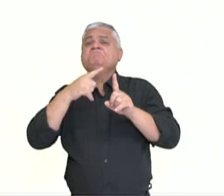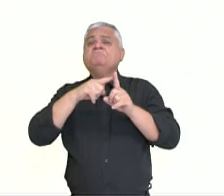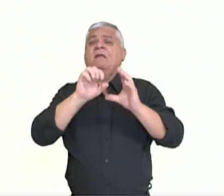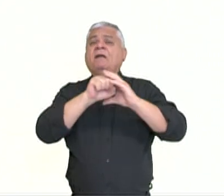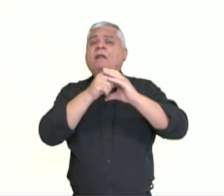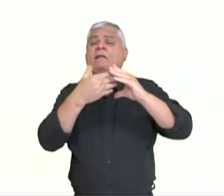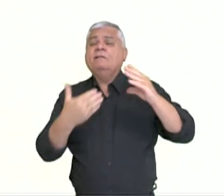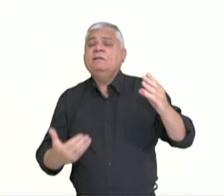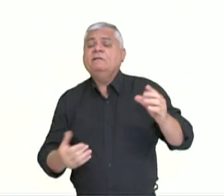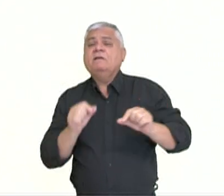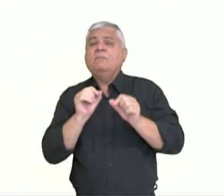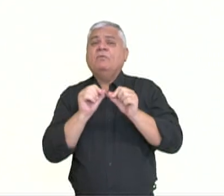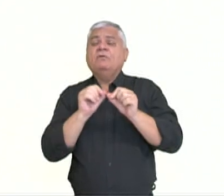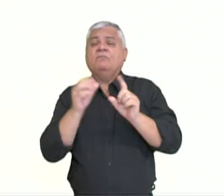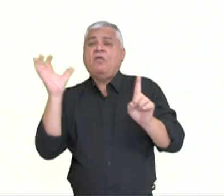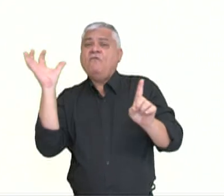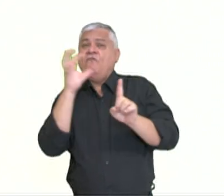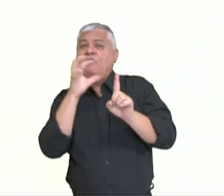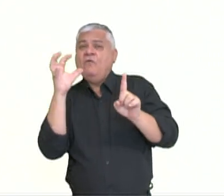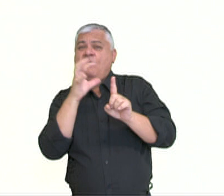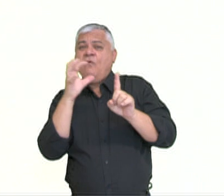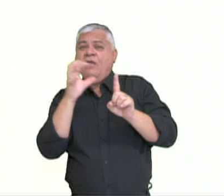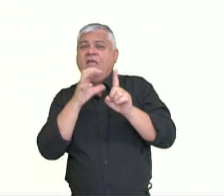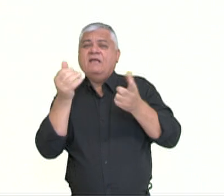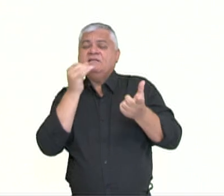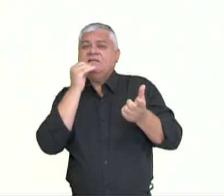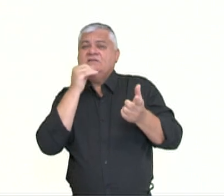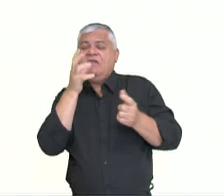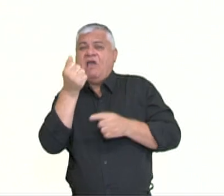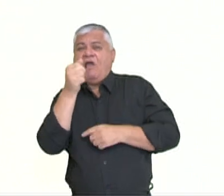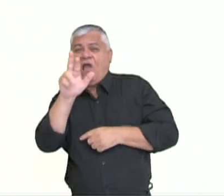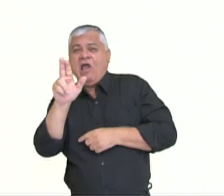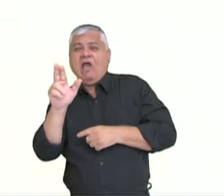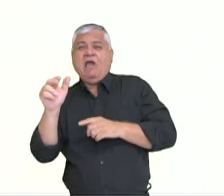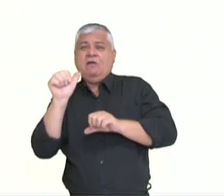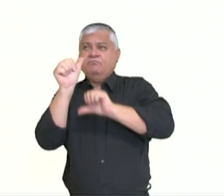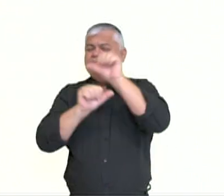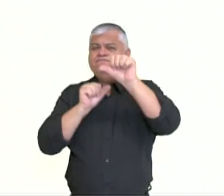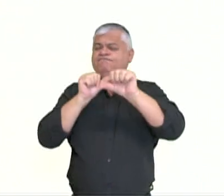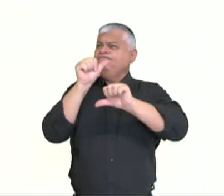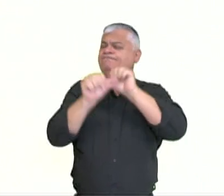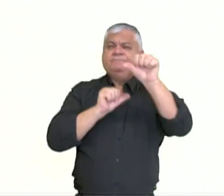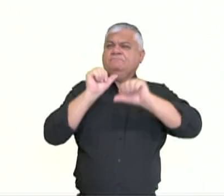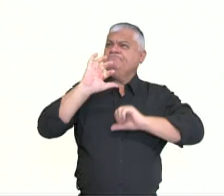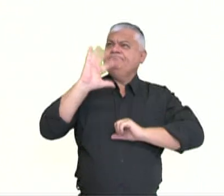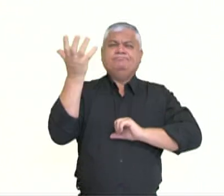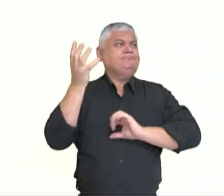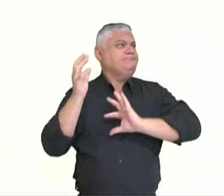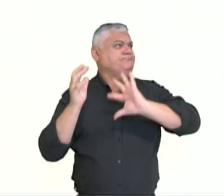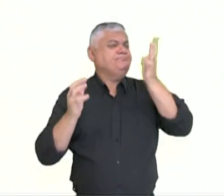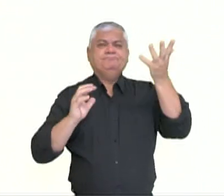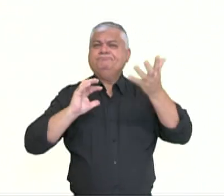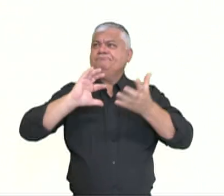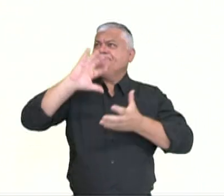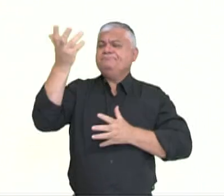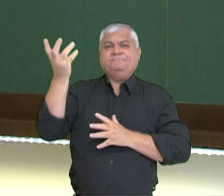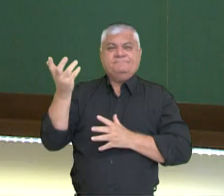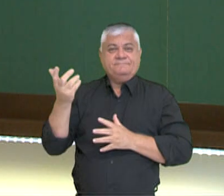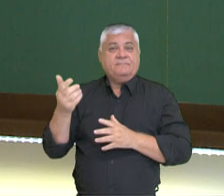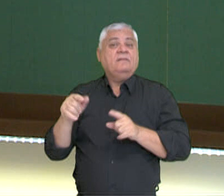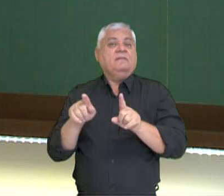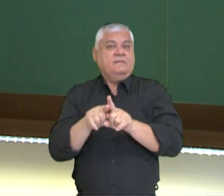de influências das massas de ar, que são aquelas mudanças nas condições em determinados